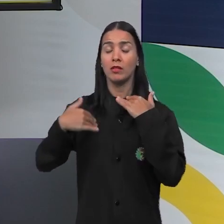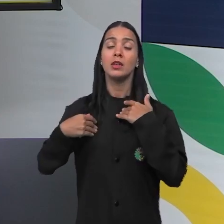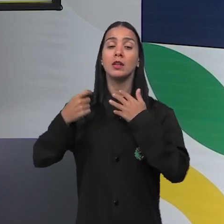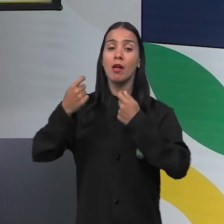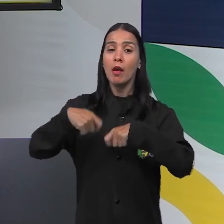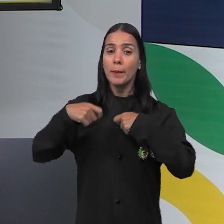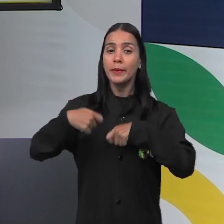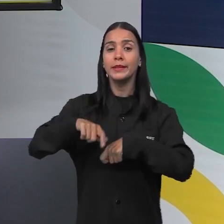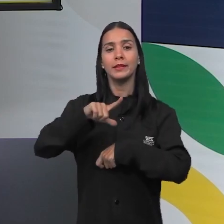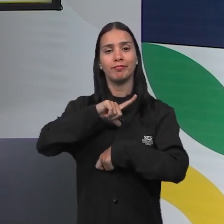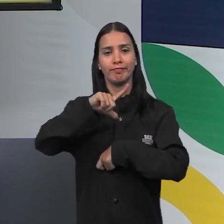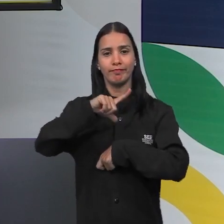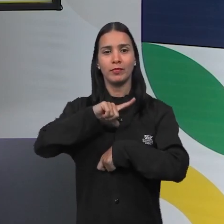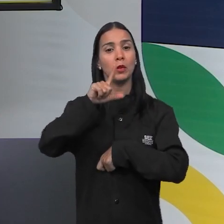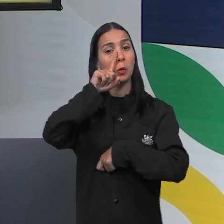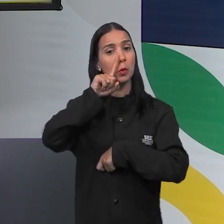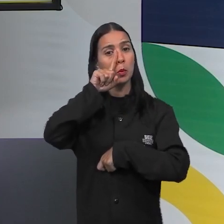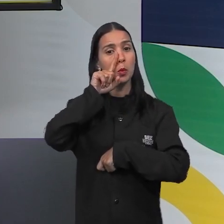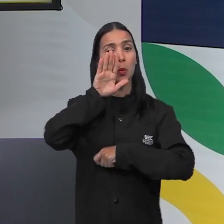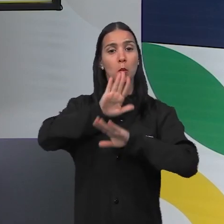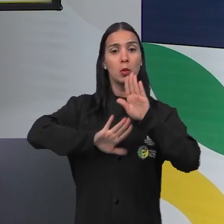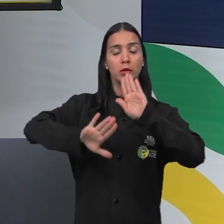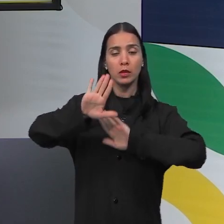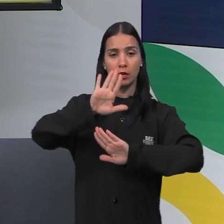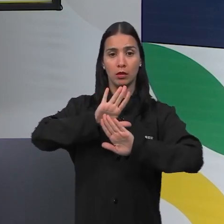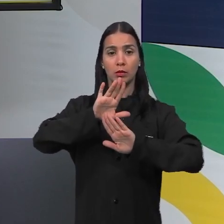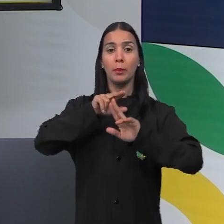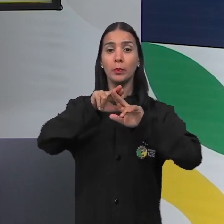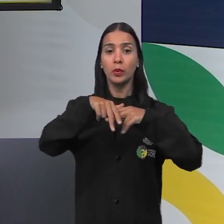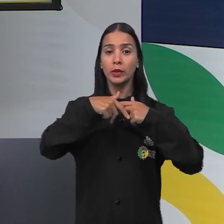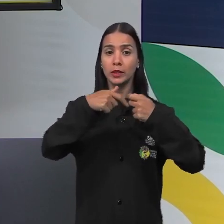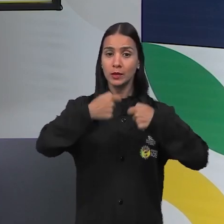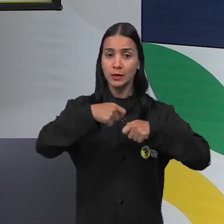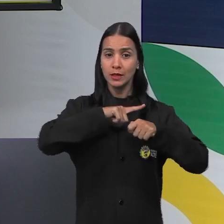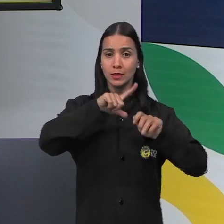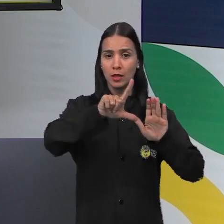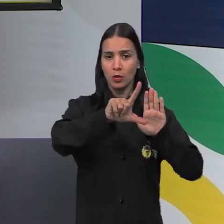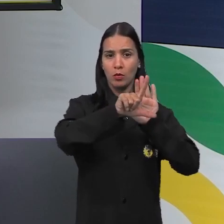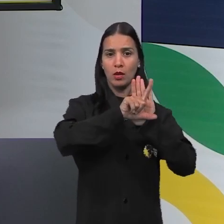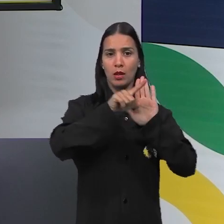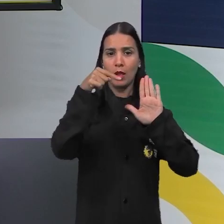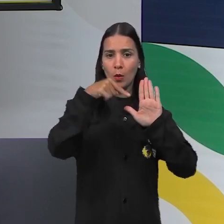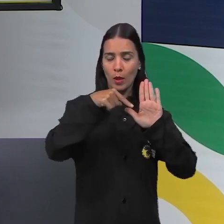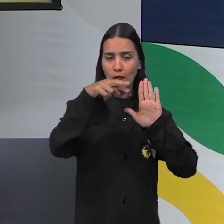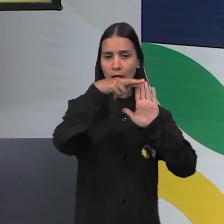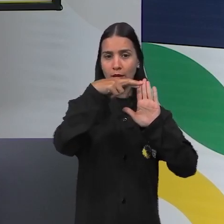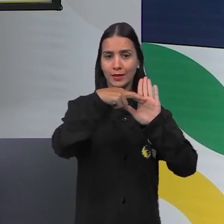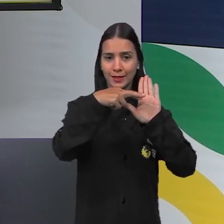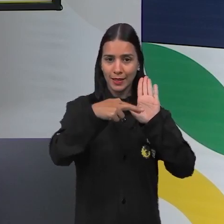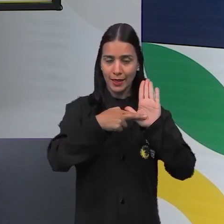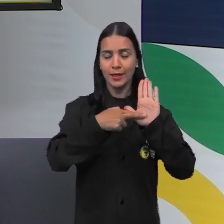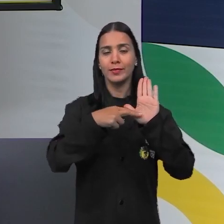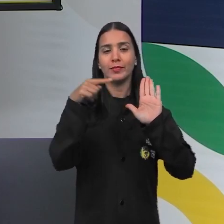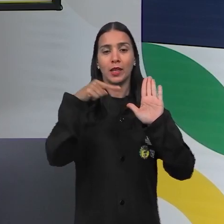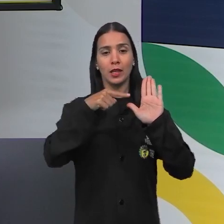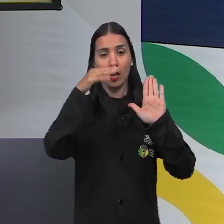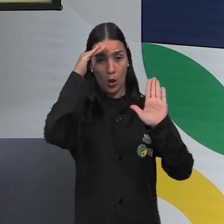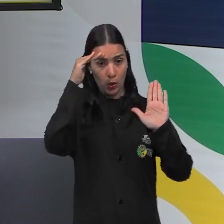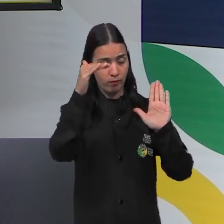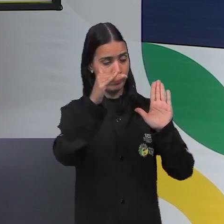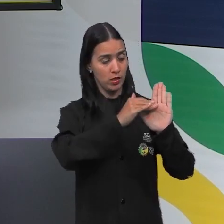precaver. E a regulamentação é fundamental para que a gente consiga ter uma modalidade em desenvolvimento de forma um pouco